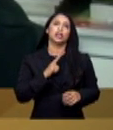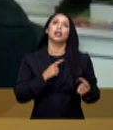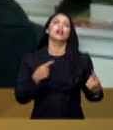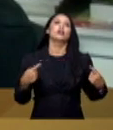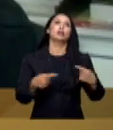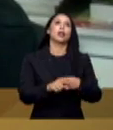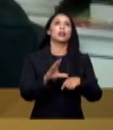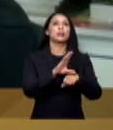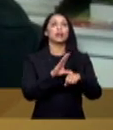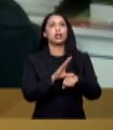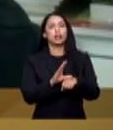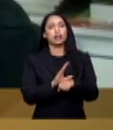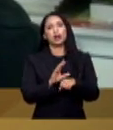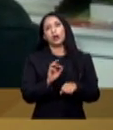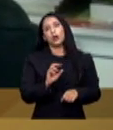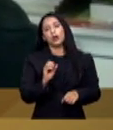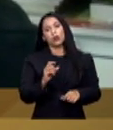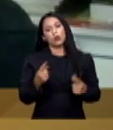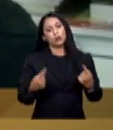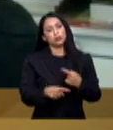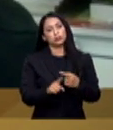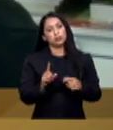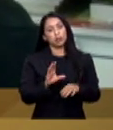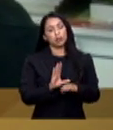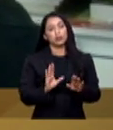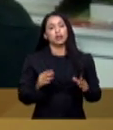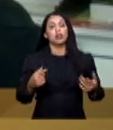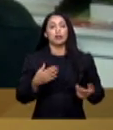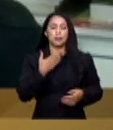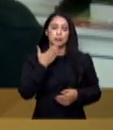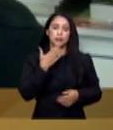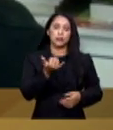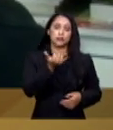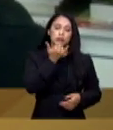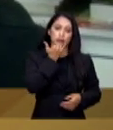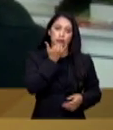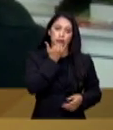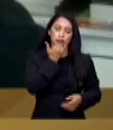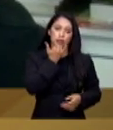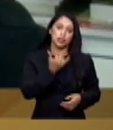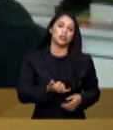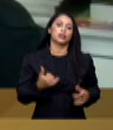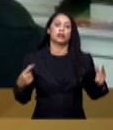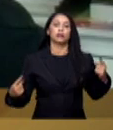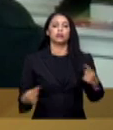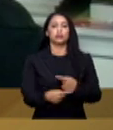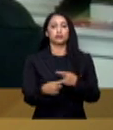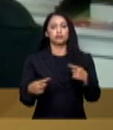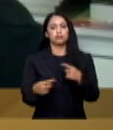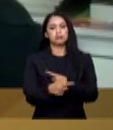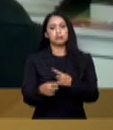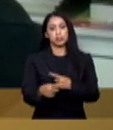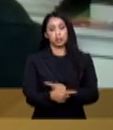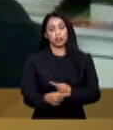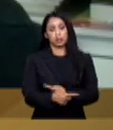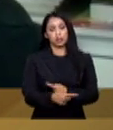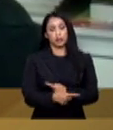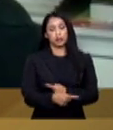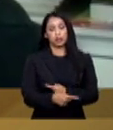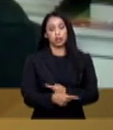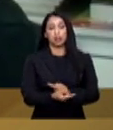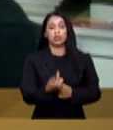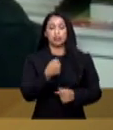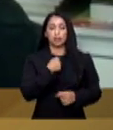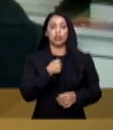o meu voto é tal e qual, pedindo as devidas vênias aos que divergiram, é tal e